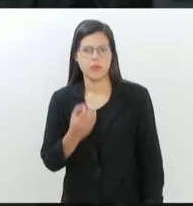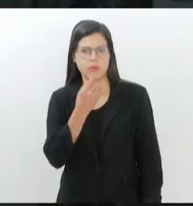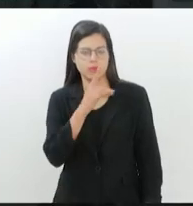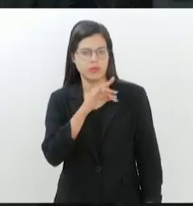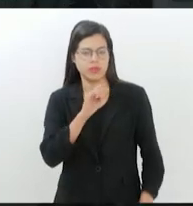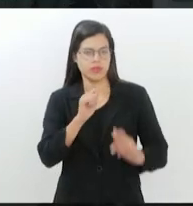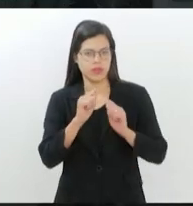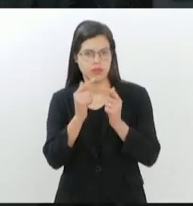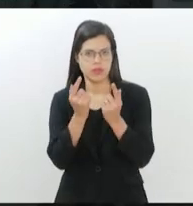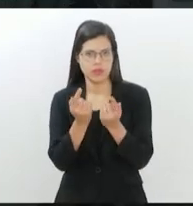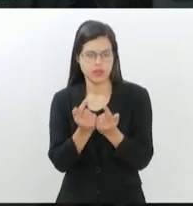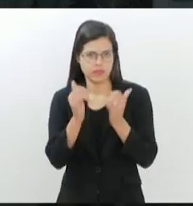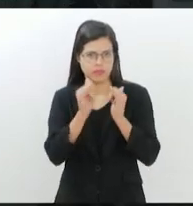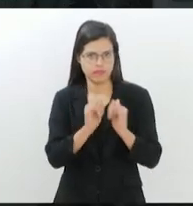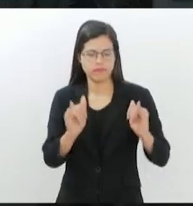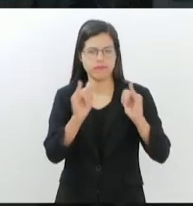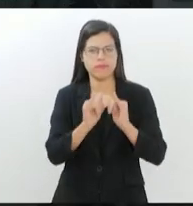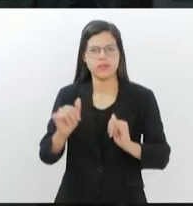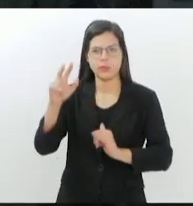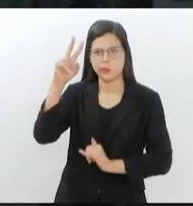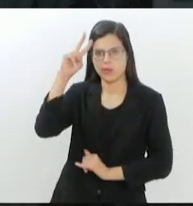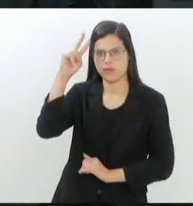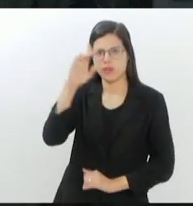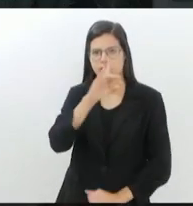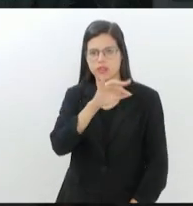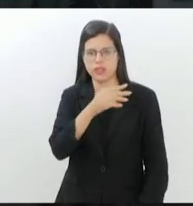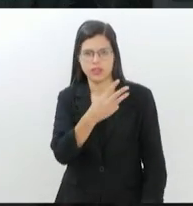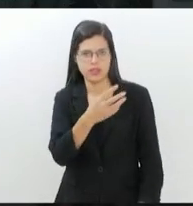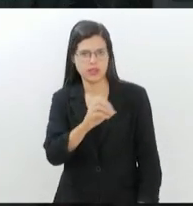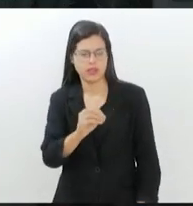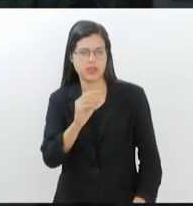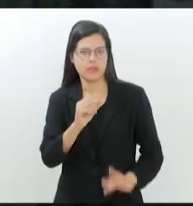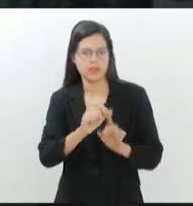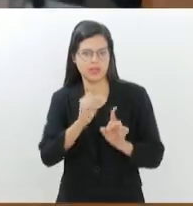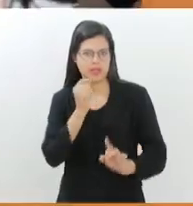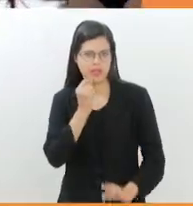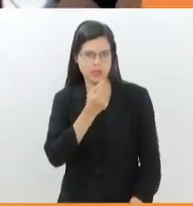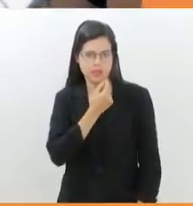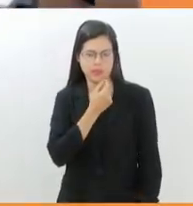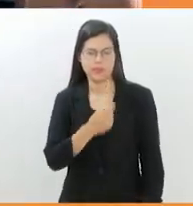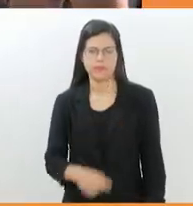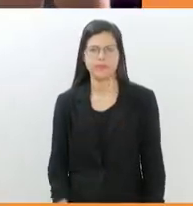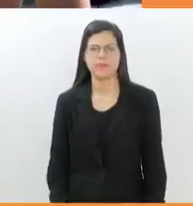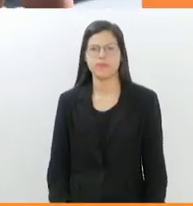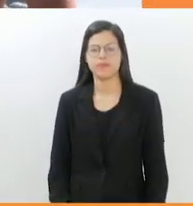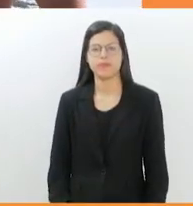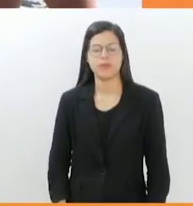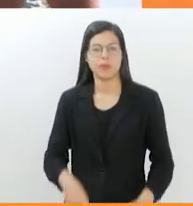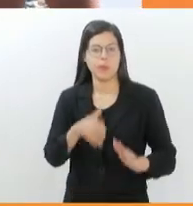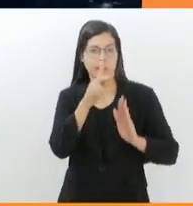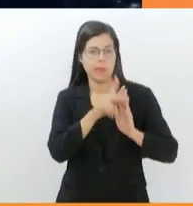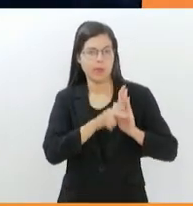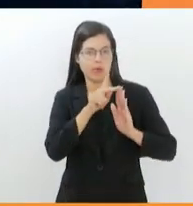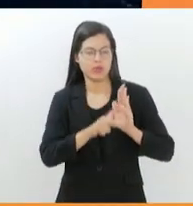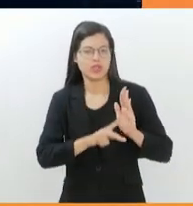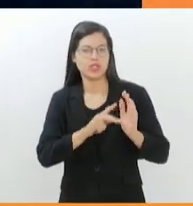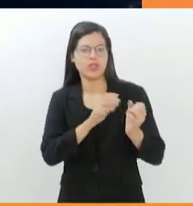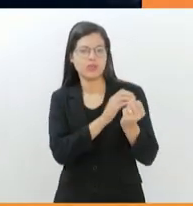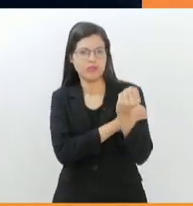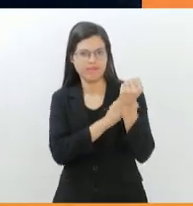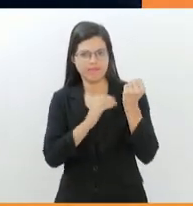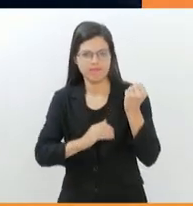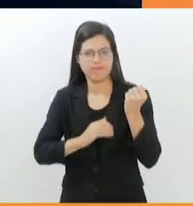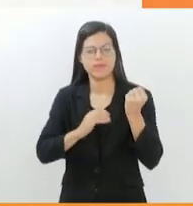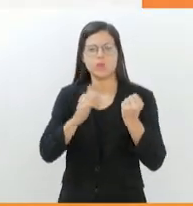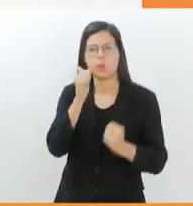O Bom Dia Alerj traz os seguintes destaques nesta segunda-feira, 30 de setembro. Projeto de empoderamento de mulheres